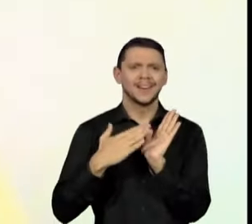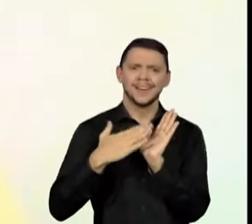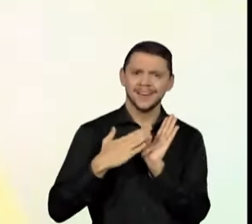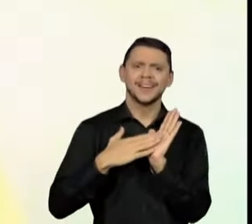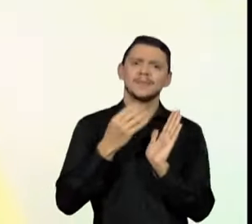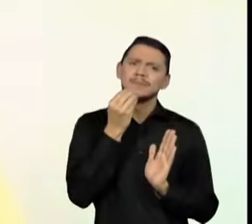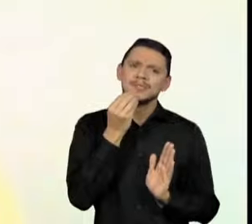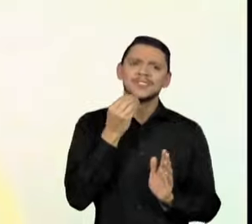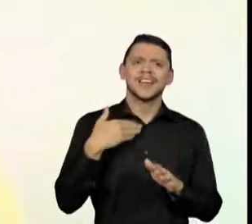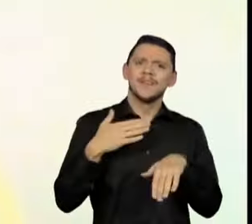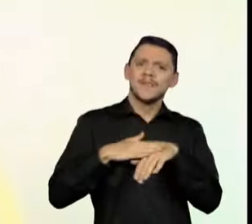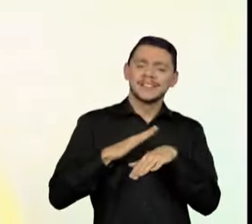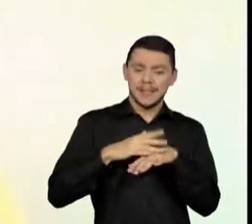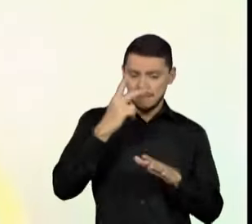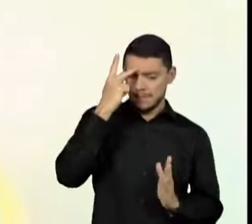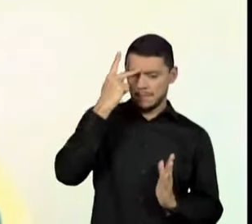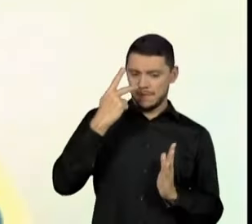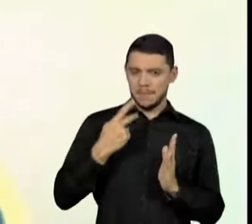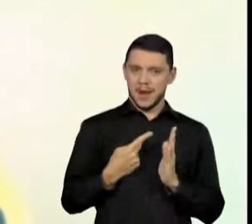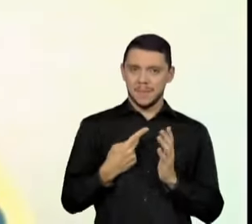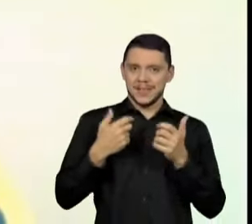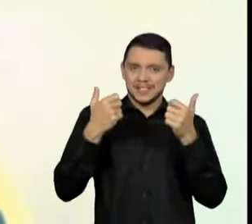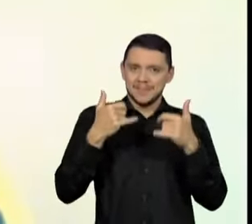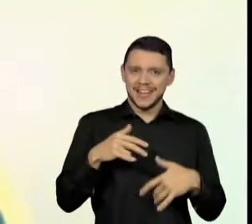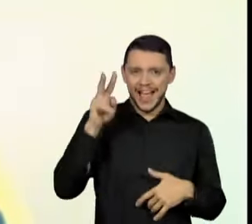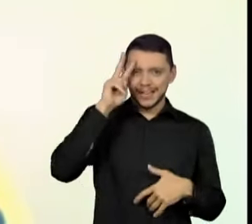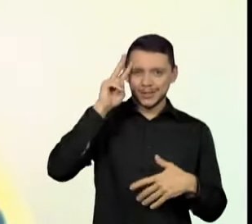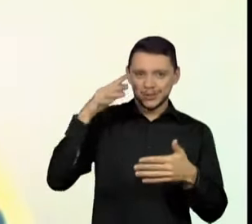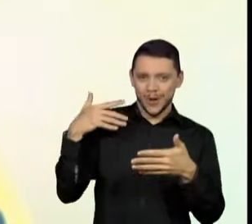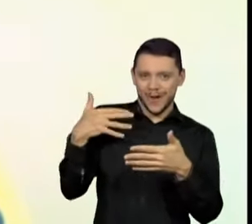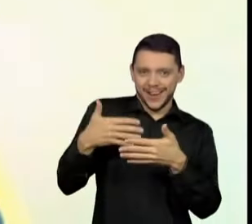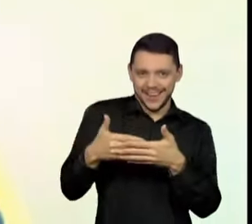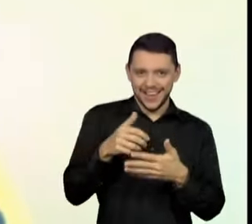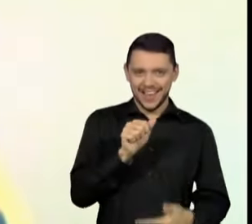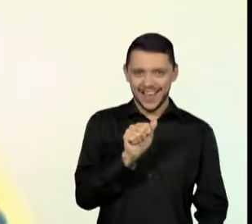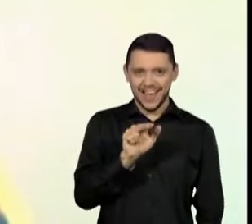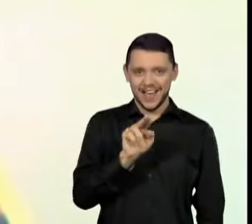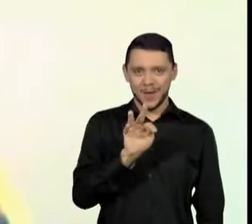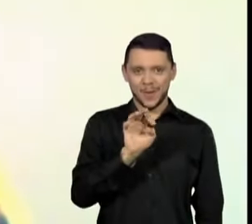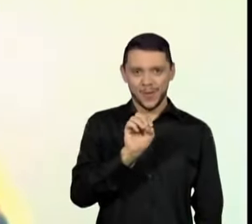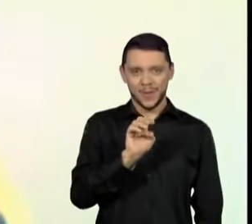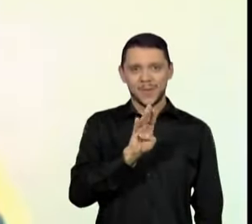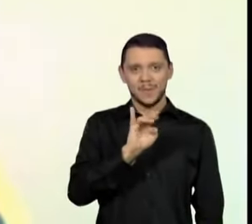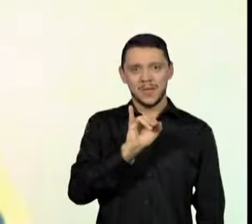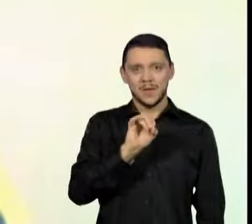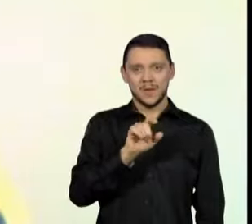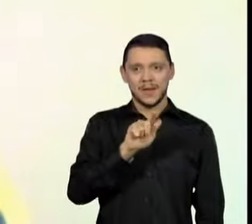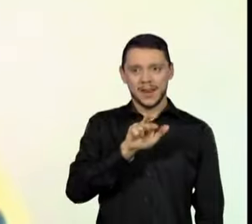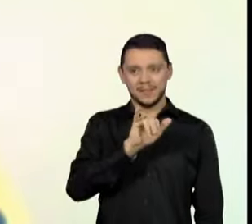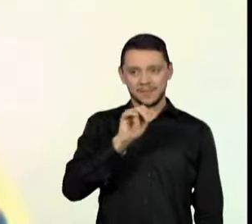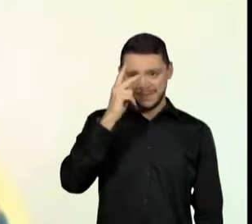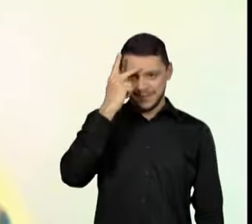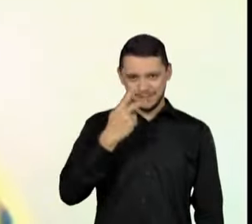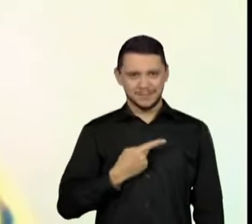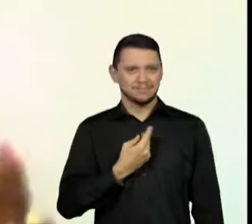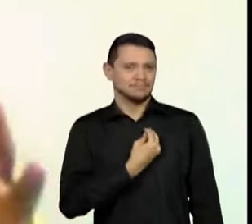uma autobiografia? Eu acho muito narcisismo da pessoa fazer uma autobiografia,